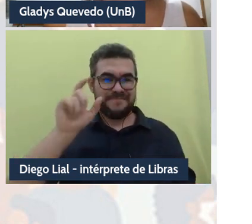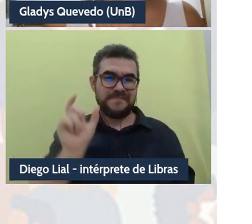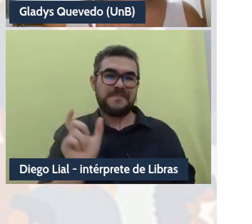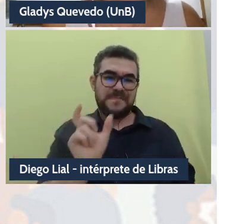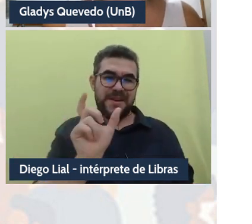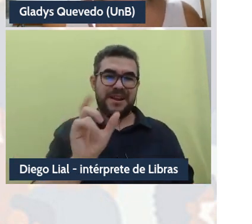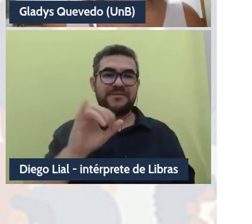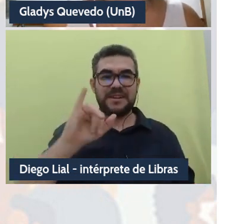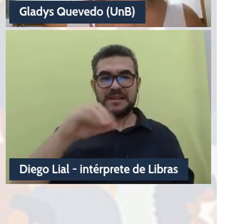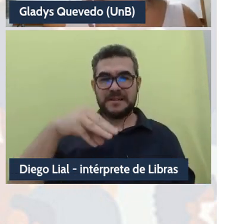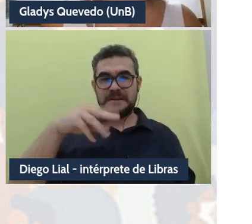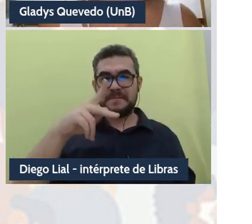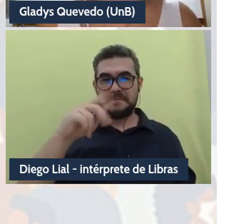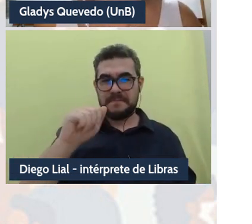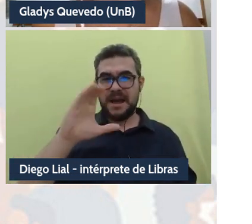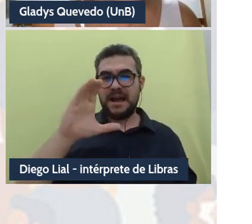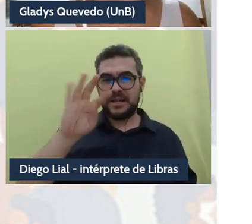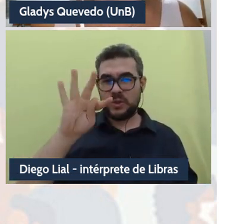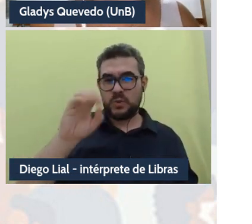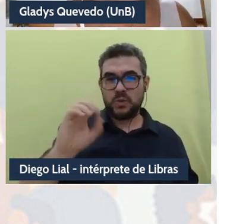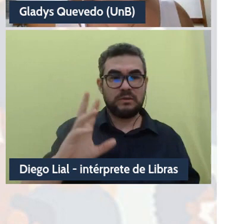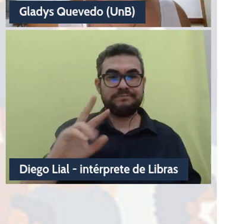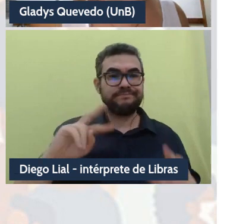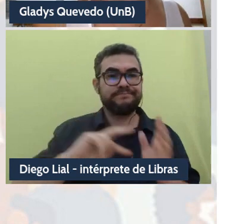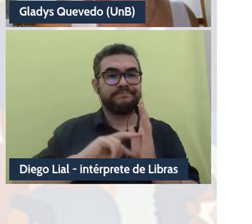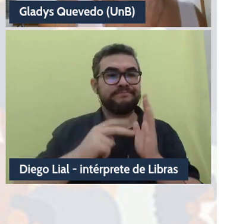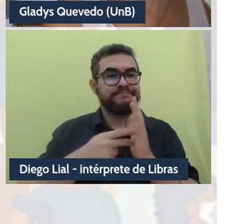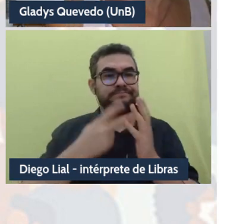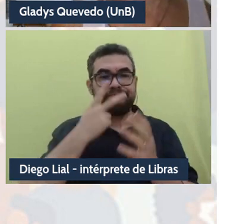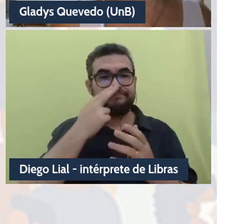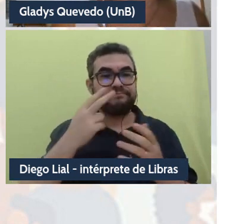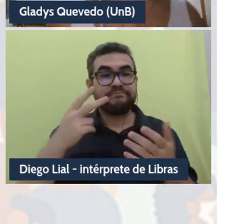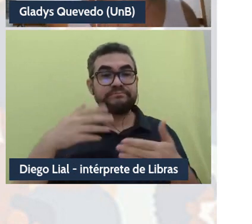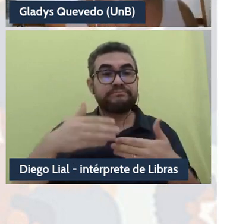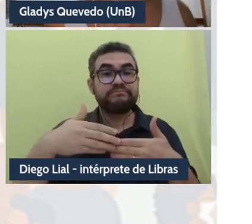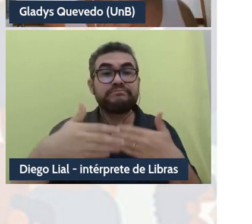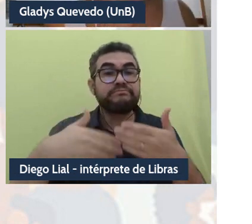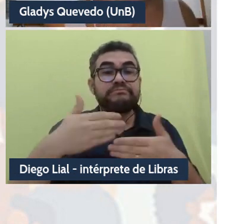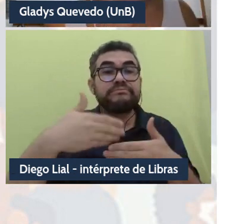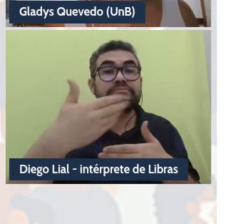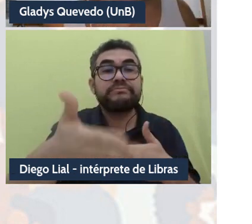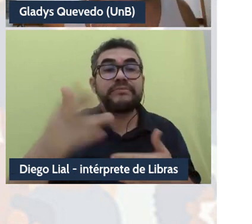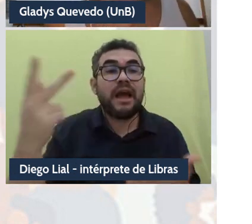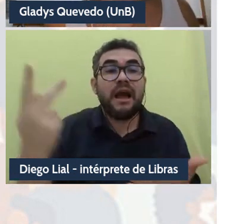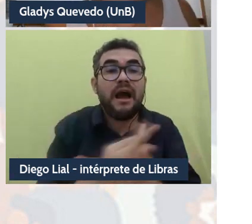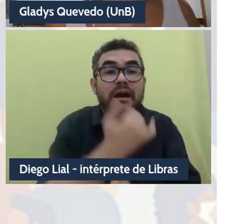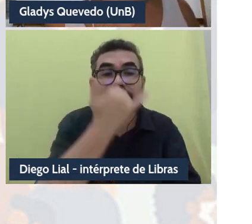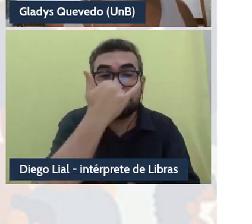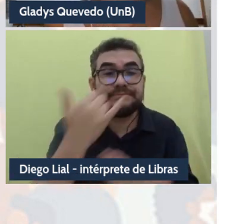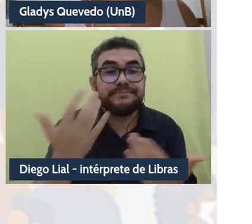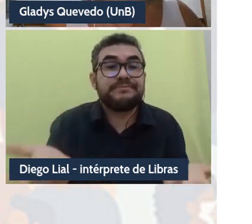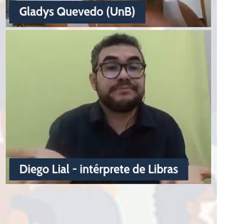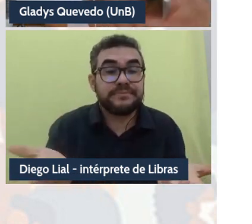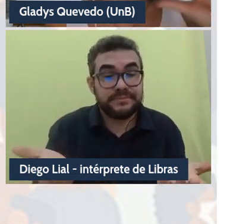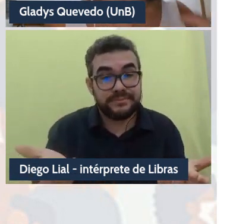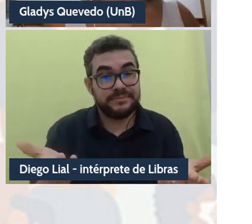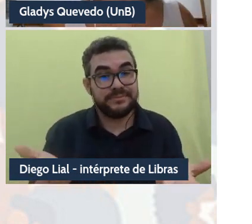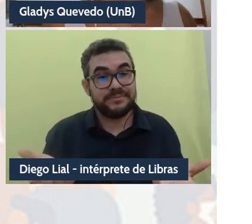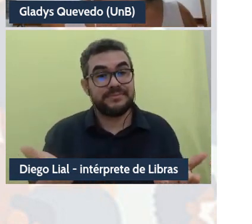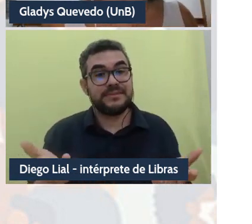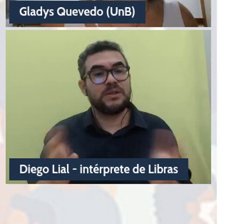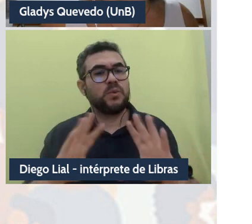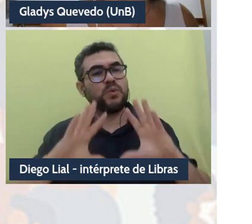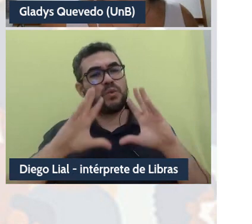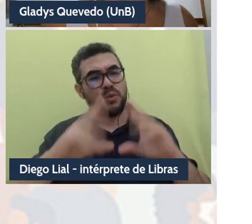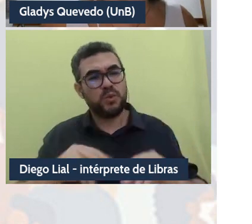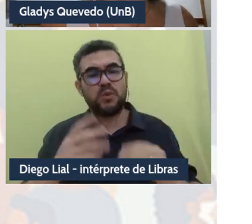e que tem que ser lidado, tem que ser trabalhado, tanto a elaboração da avaliação quanto toda essa análise macro